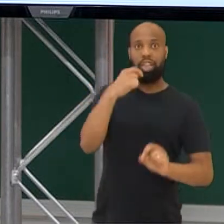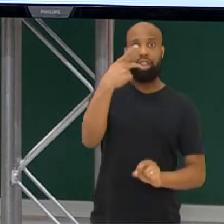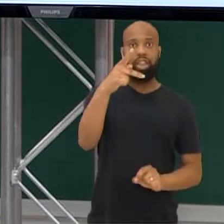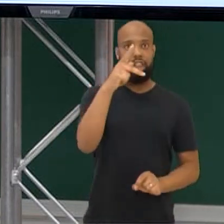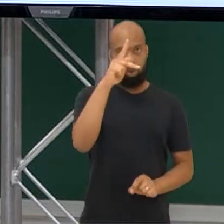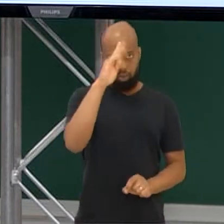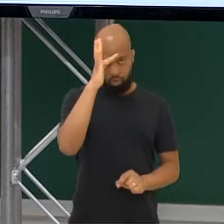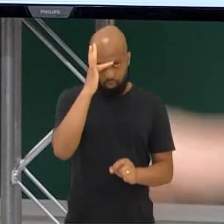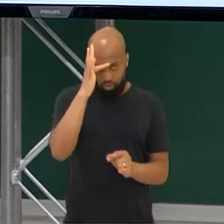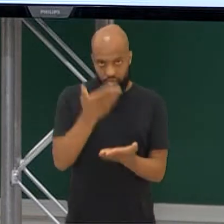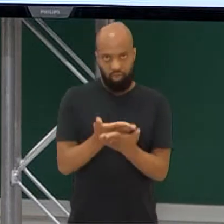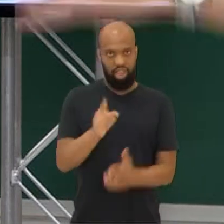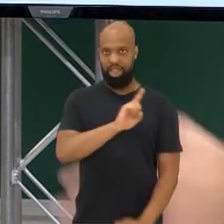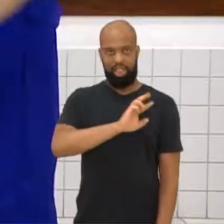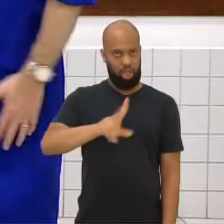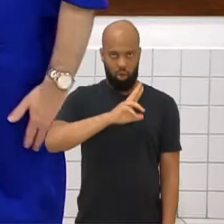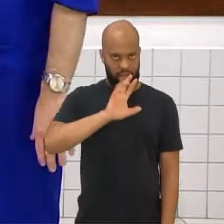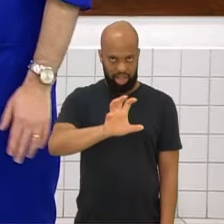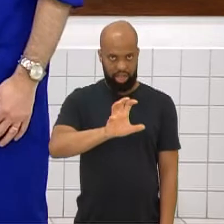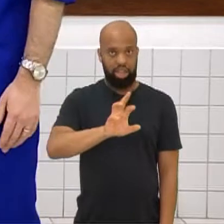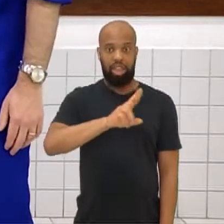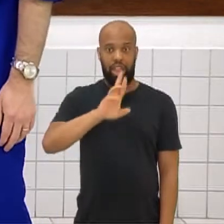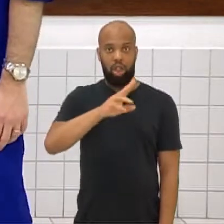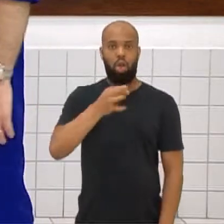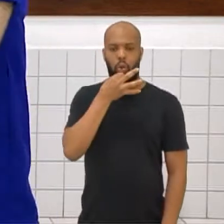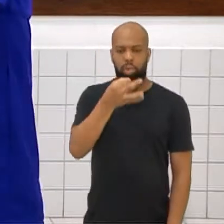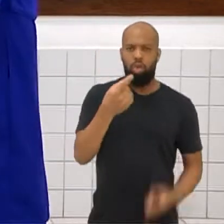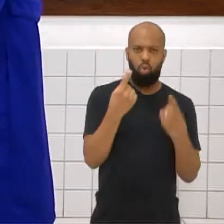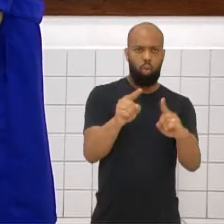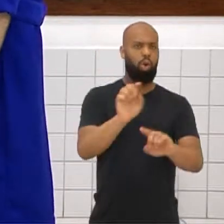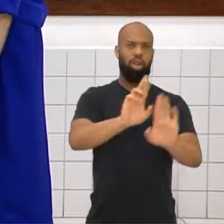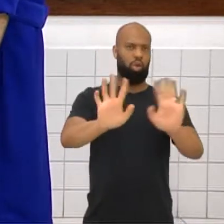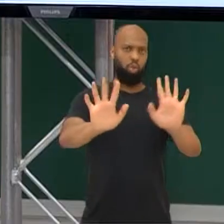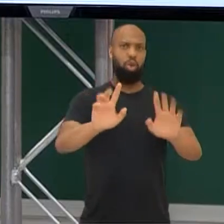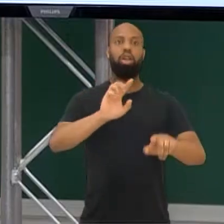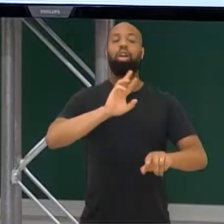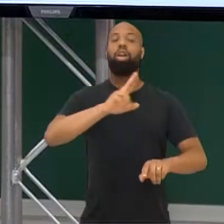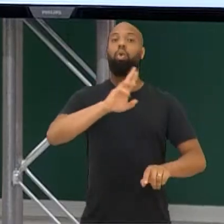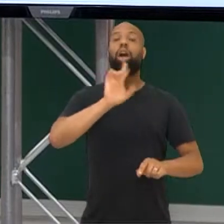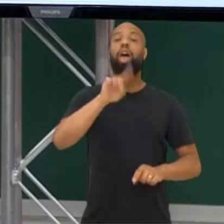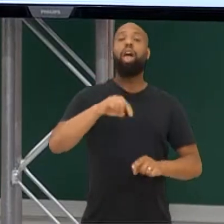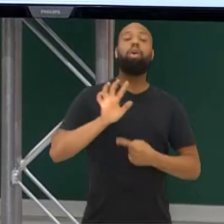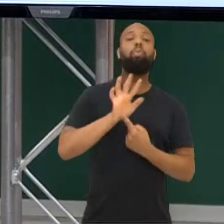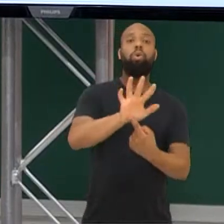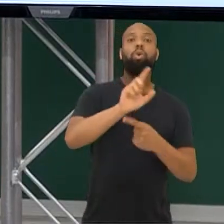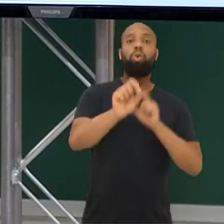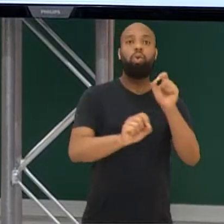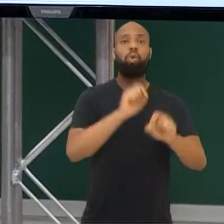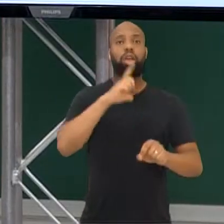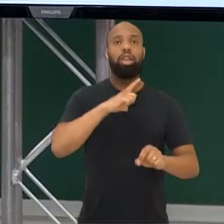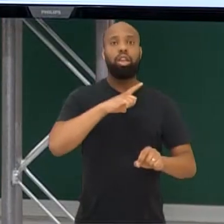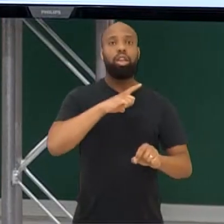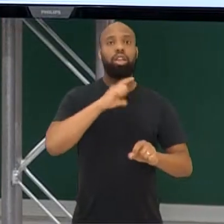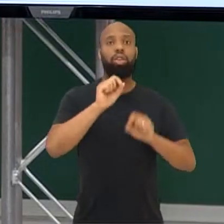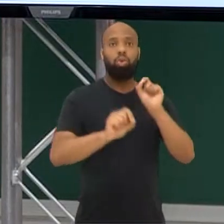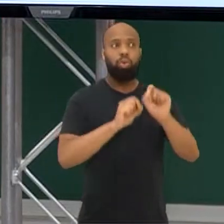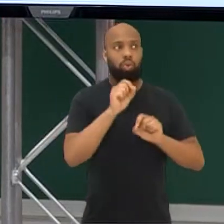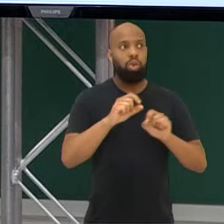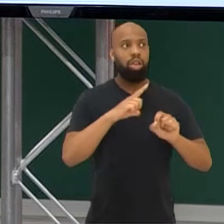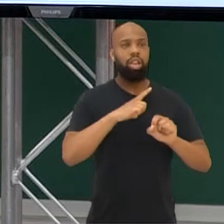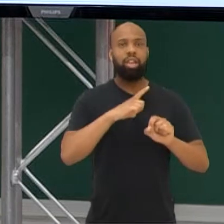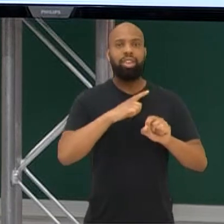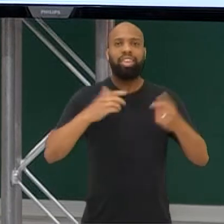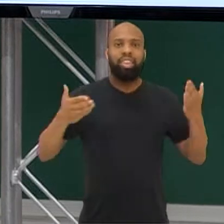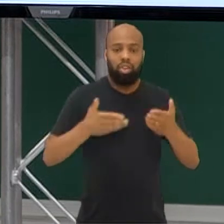fé vai dizer ou a Nós sua estamos religião. criticando isso, né, De forma professor? nenhuma. Nós estamos aqui mostrando, por exemplo, o que é prioritário e praticamente